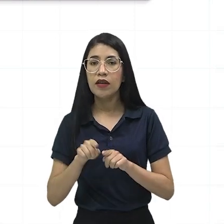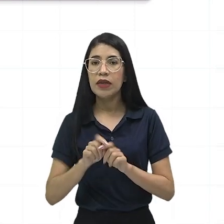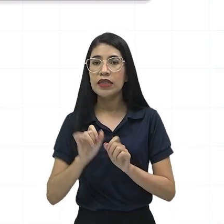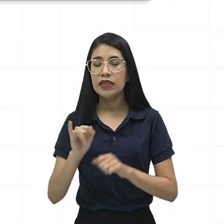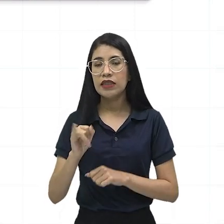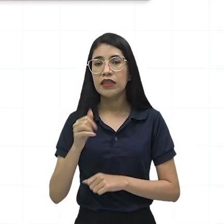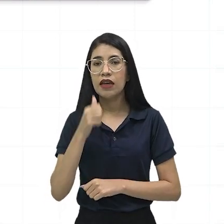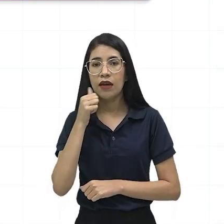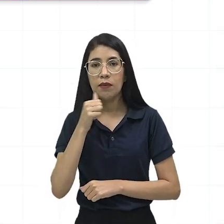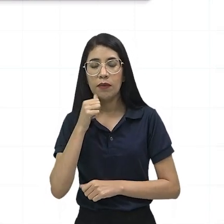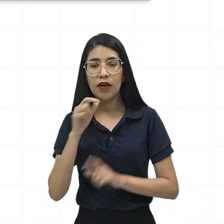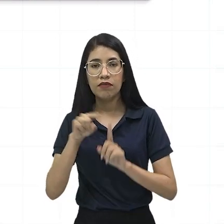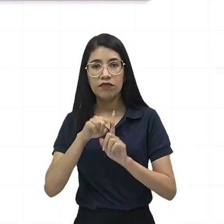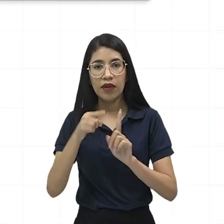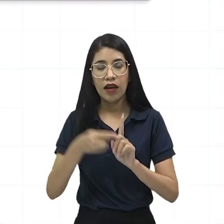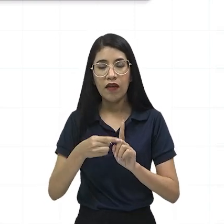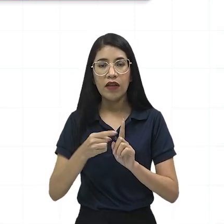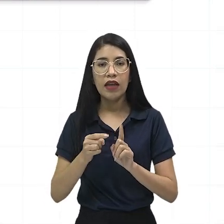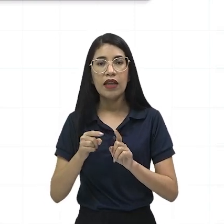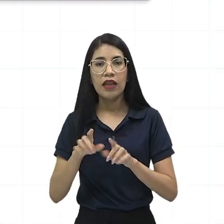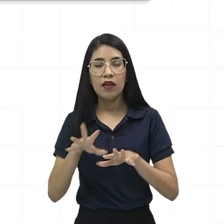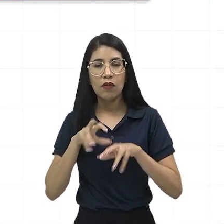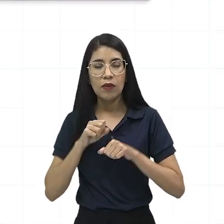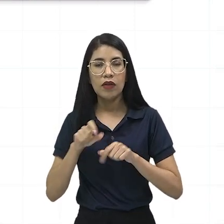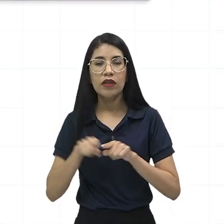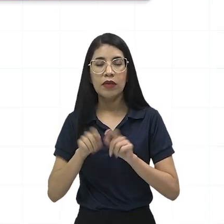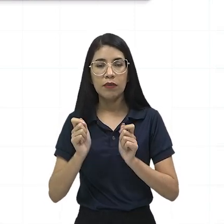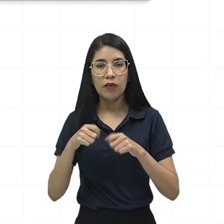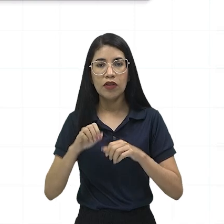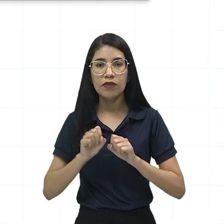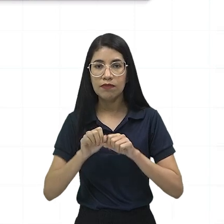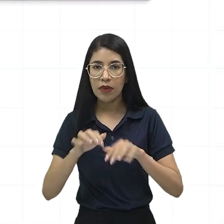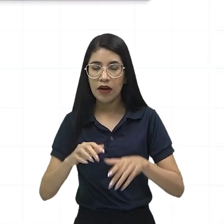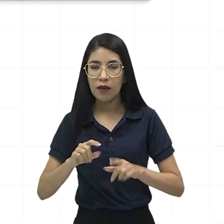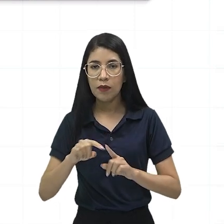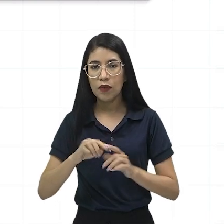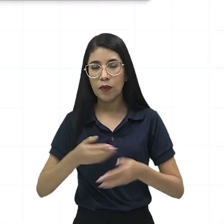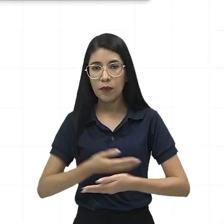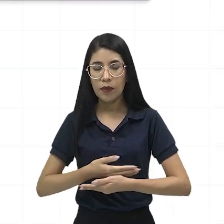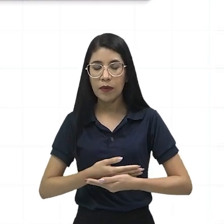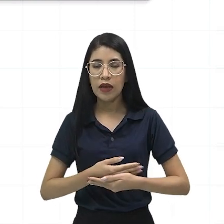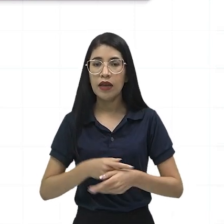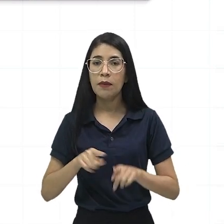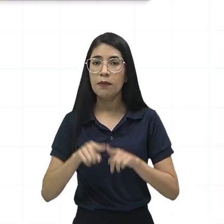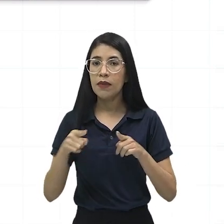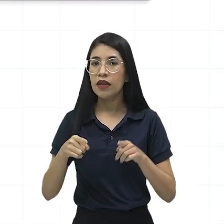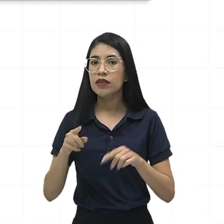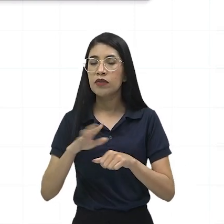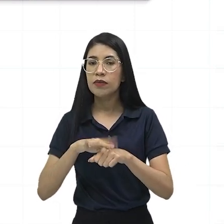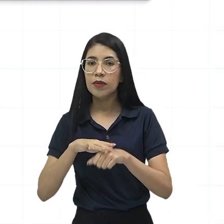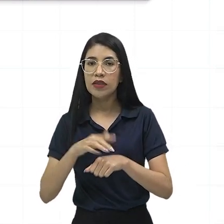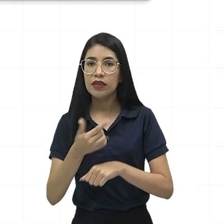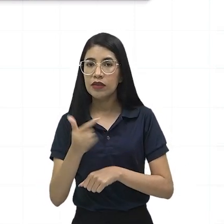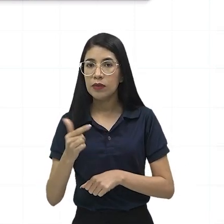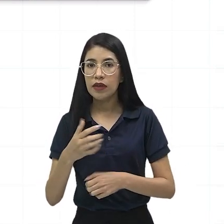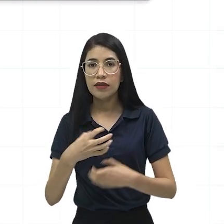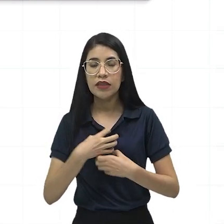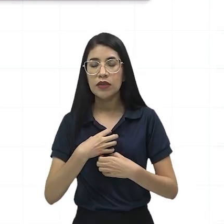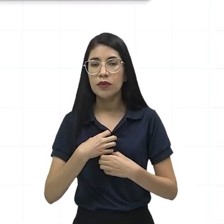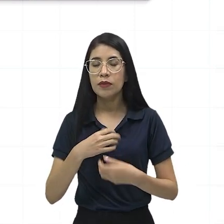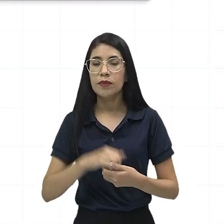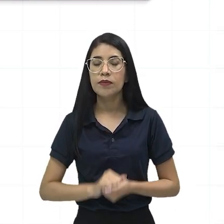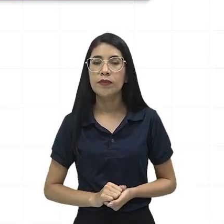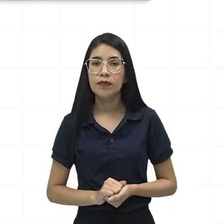também. A doença costuma ser assintomática. O que quer dizer isso, professora? Que não apresenta